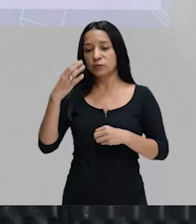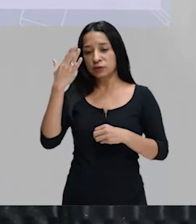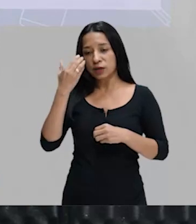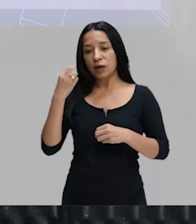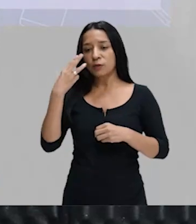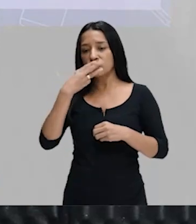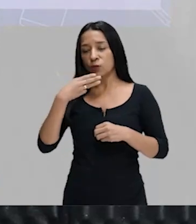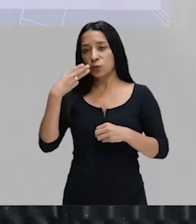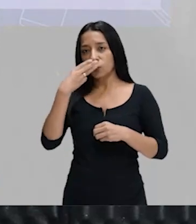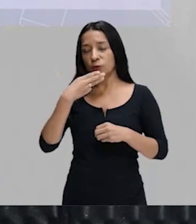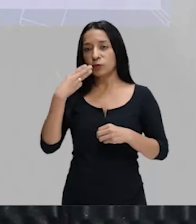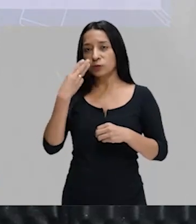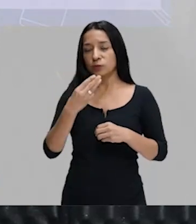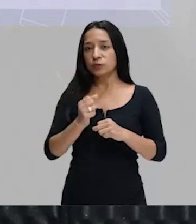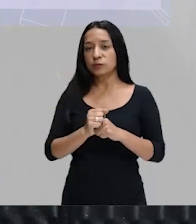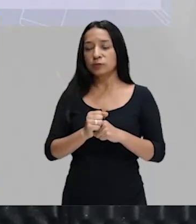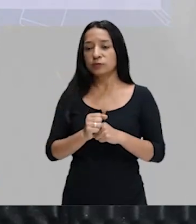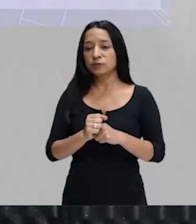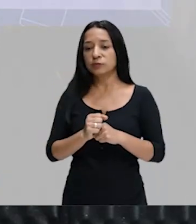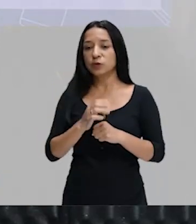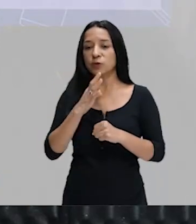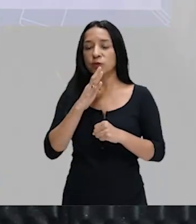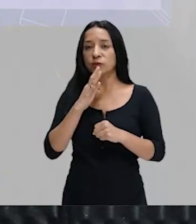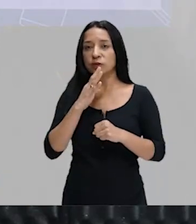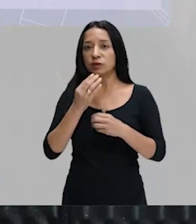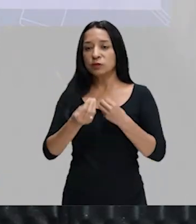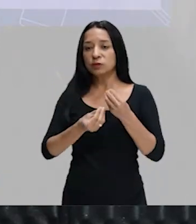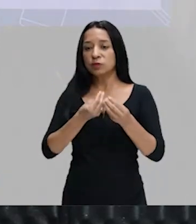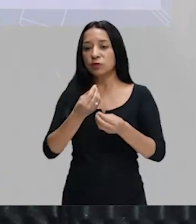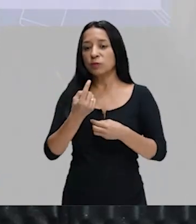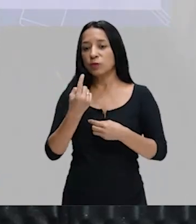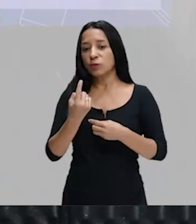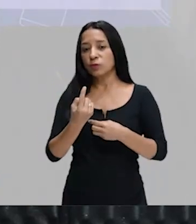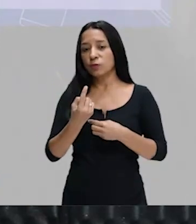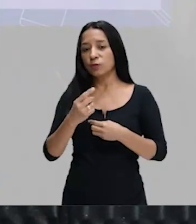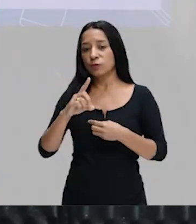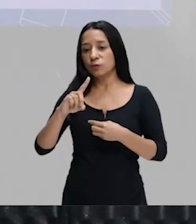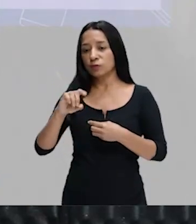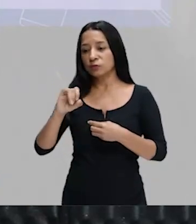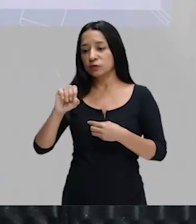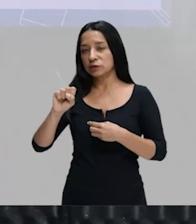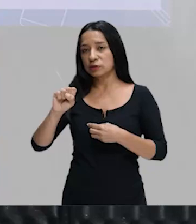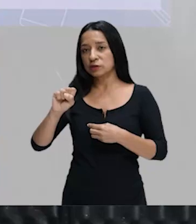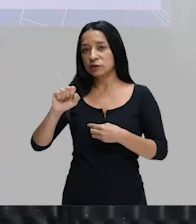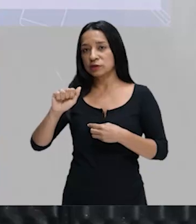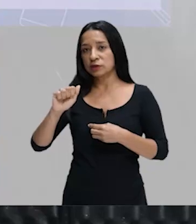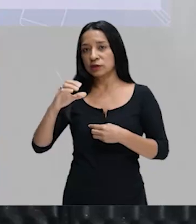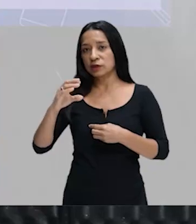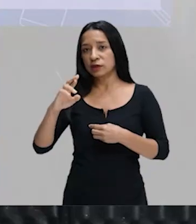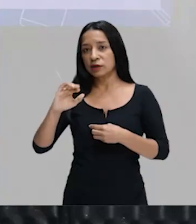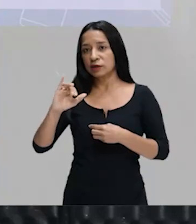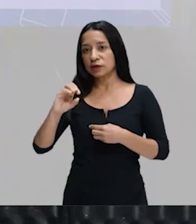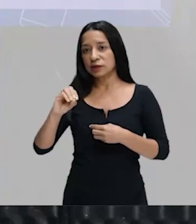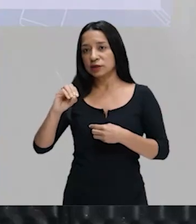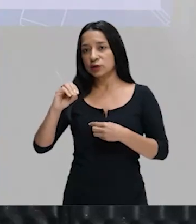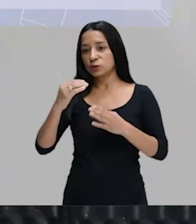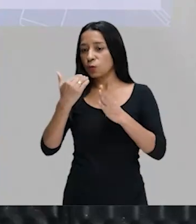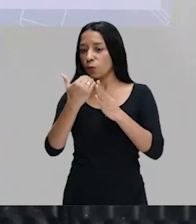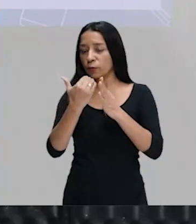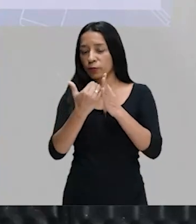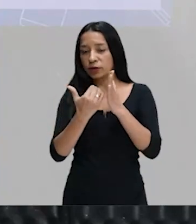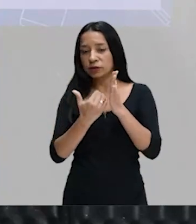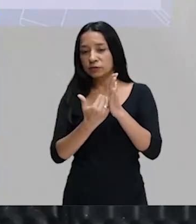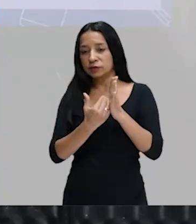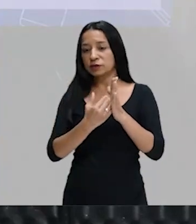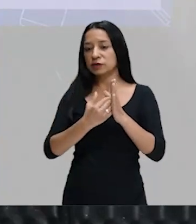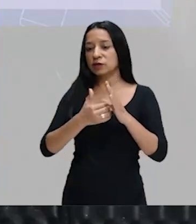de sacarose, ele é conhecido como um disacarídeo, né? Que é uma classificação de carboidrato